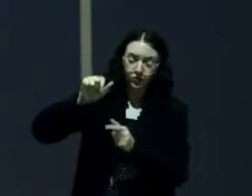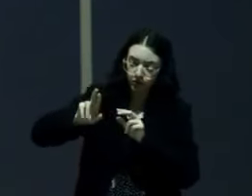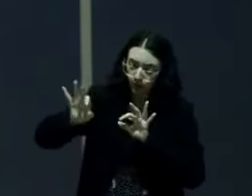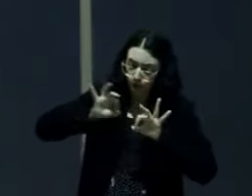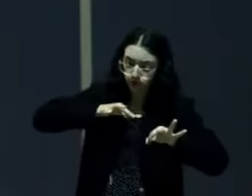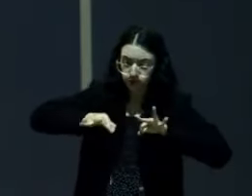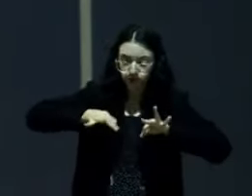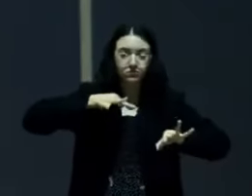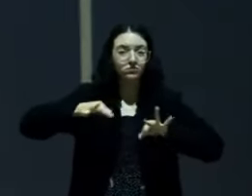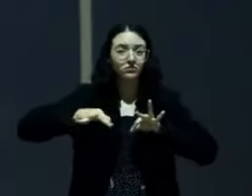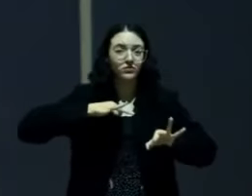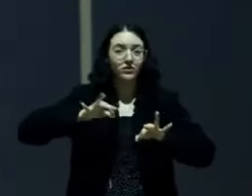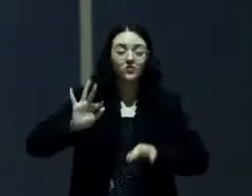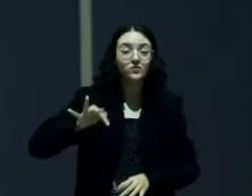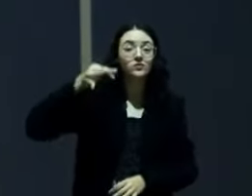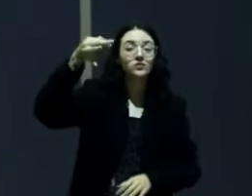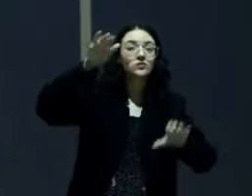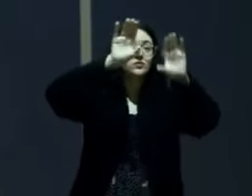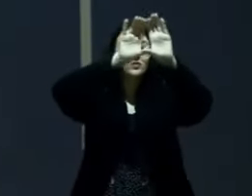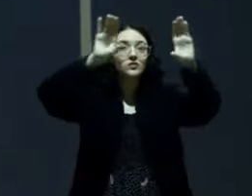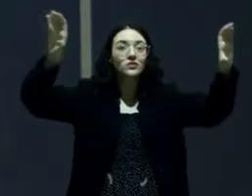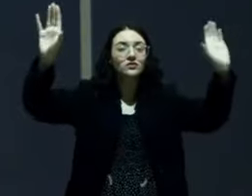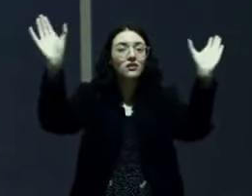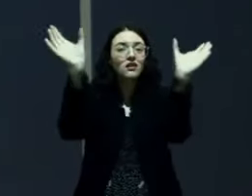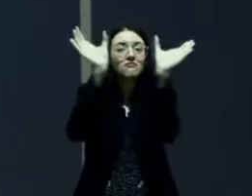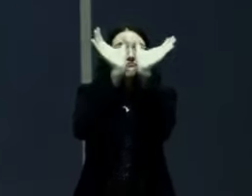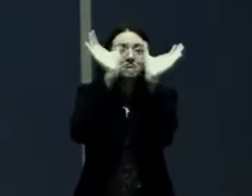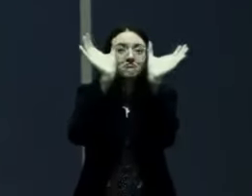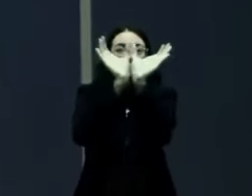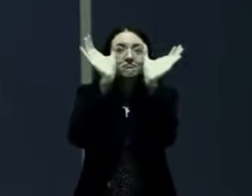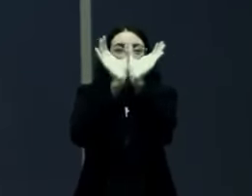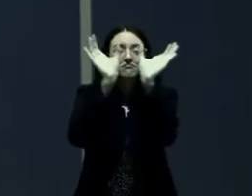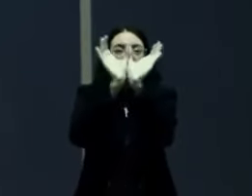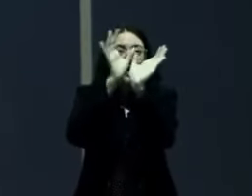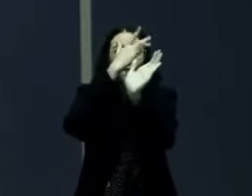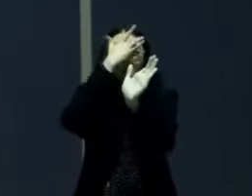esta grande ceia. E vai ser grande.